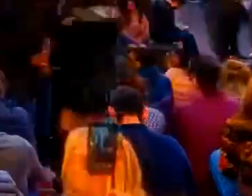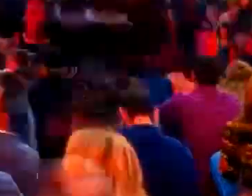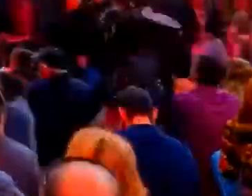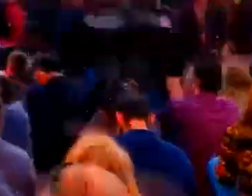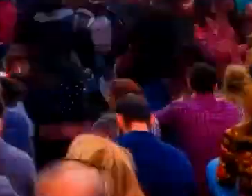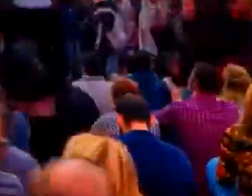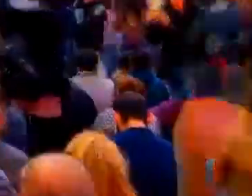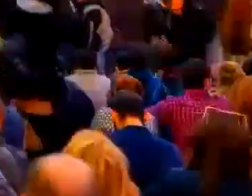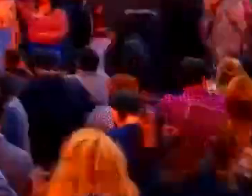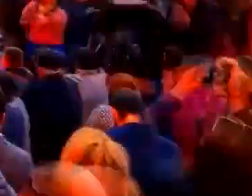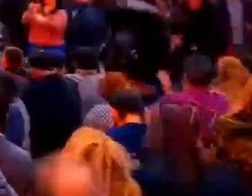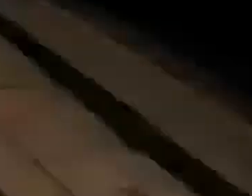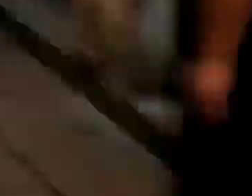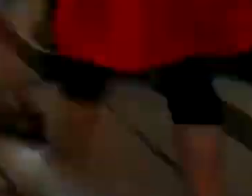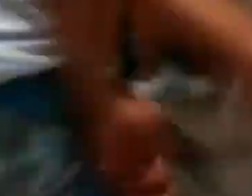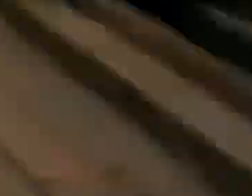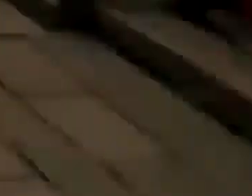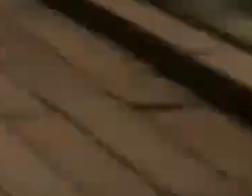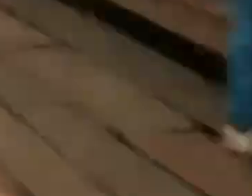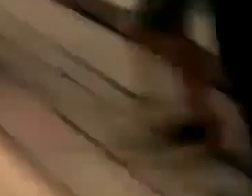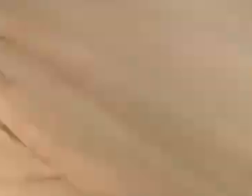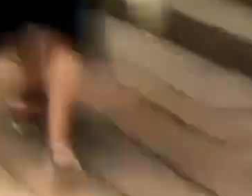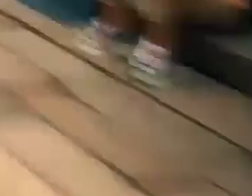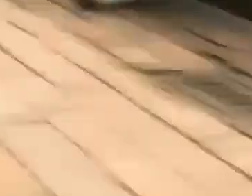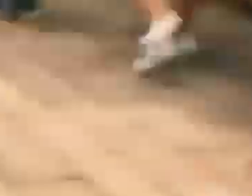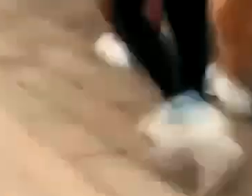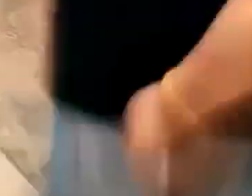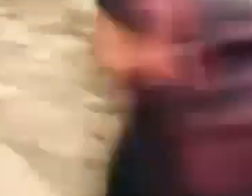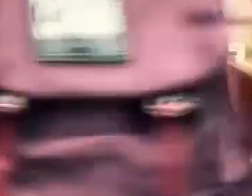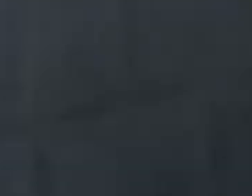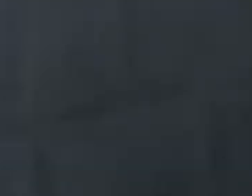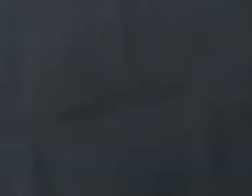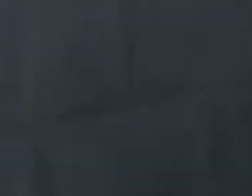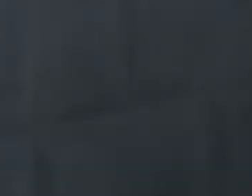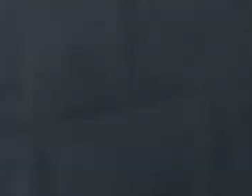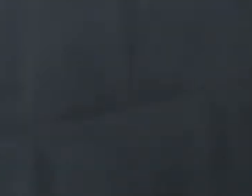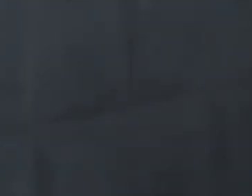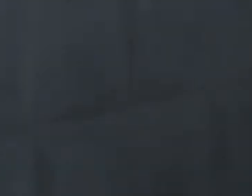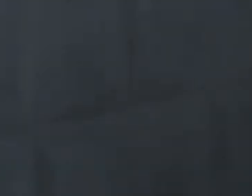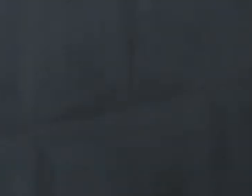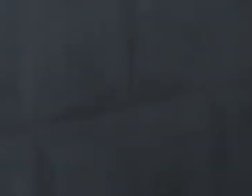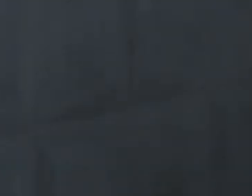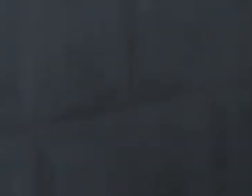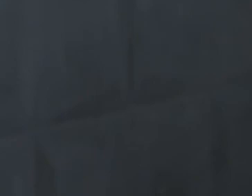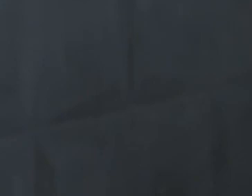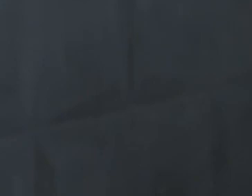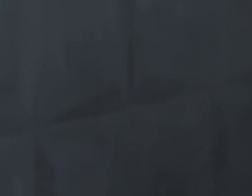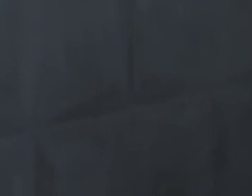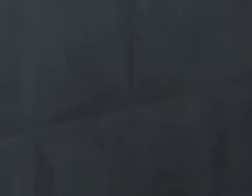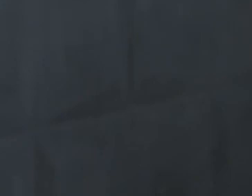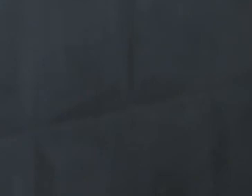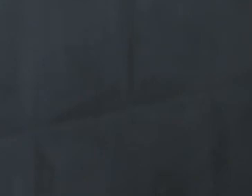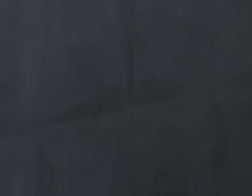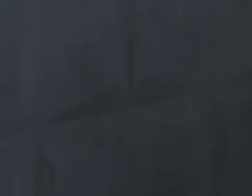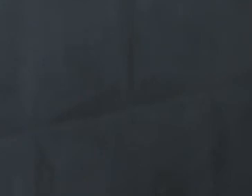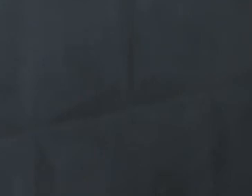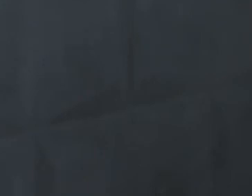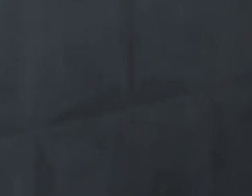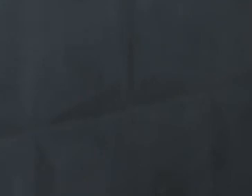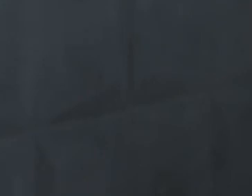também a história dos povos indígenas. Então, desde 2008, além da matriz africana, nós também estamos estudando a